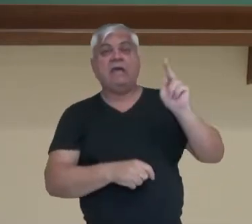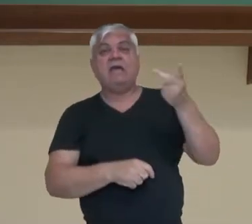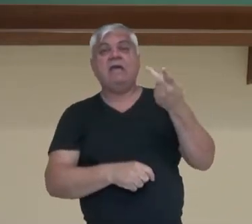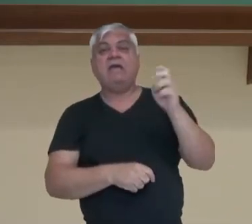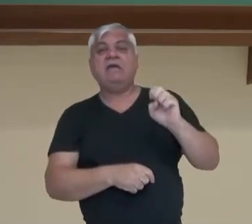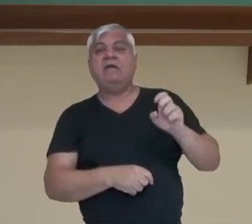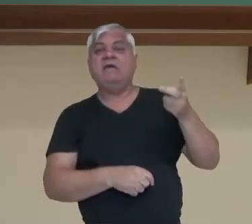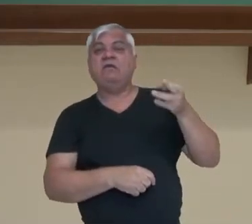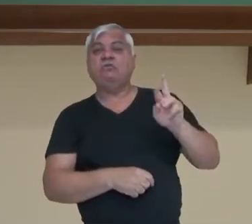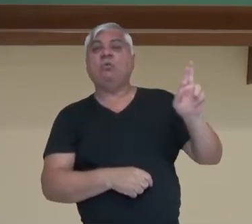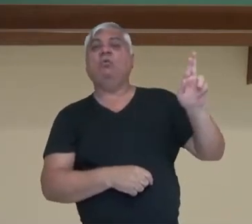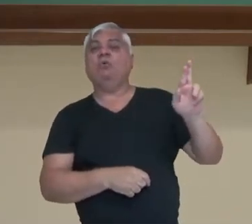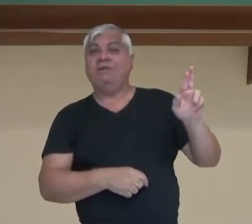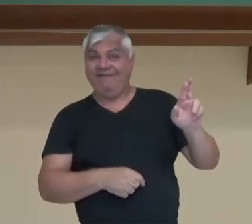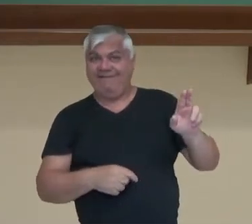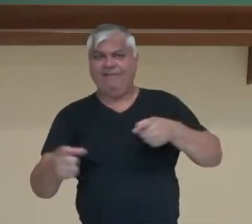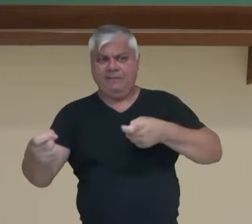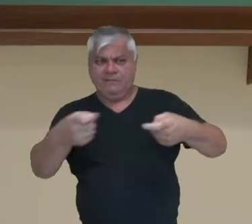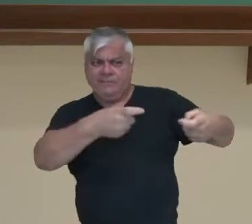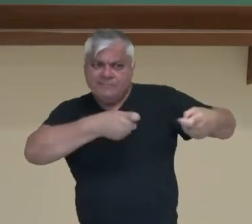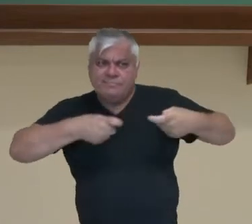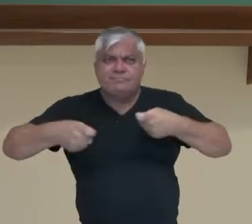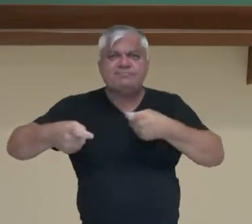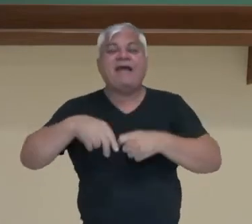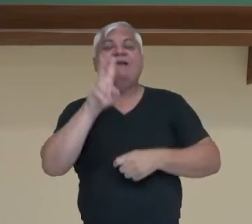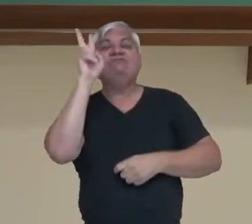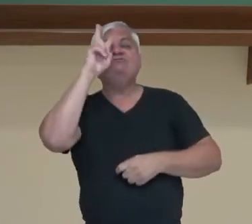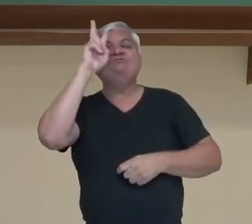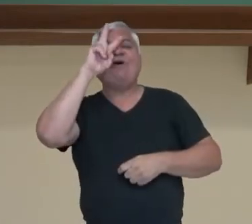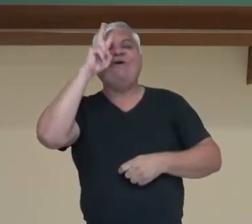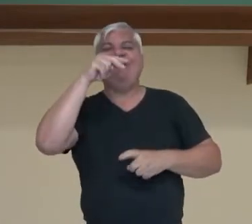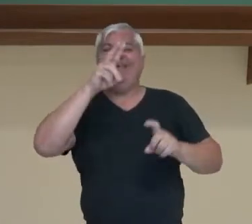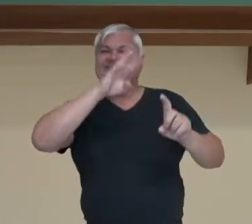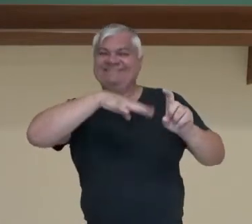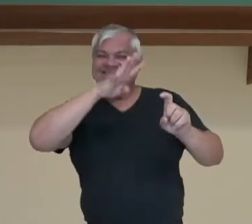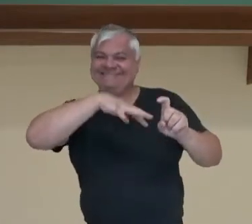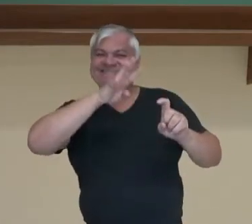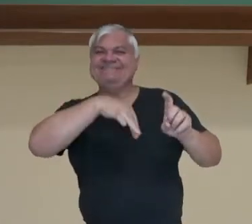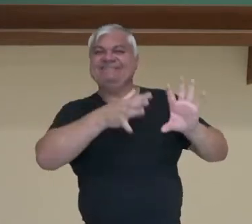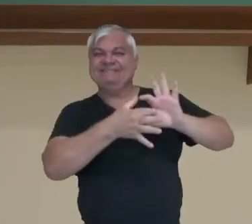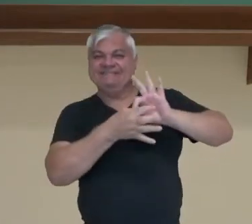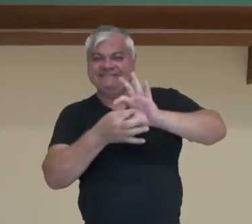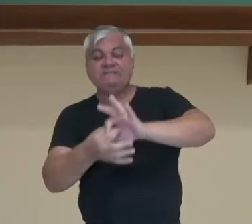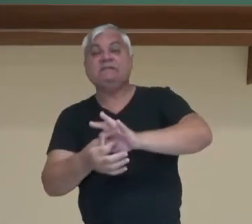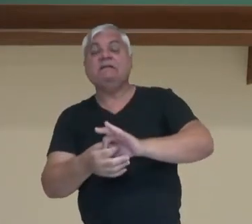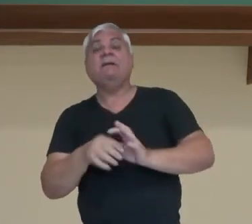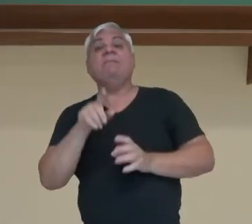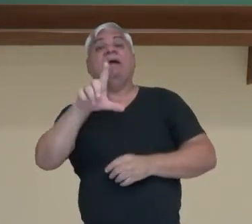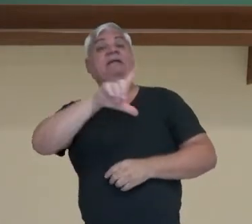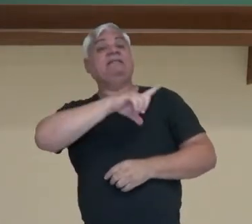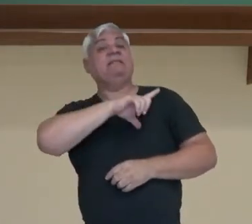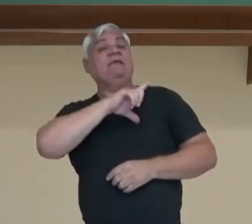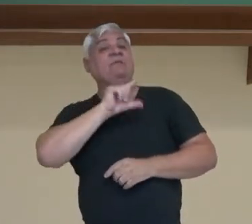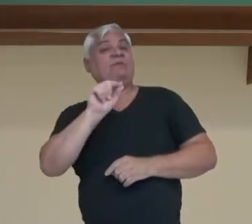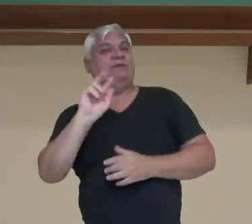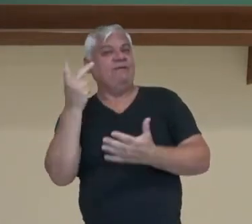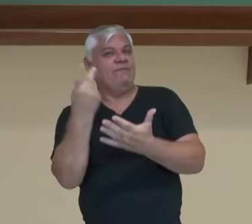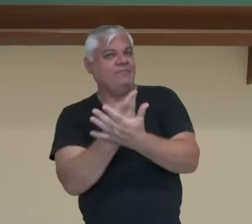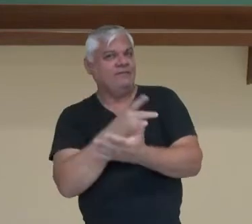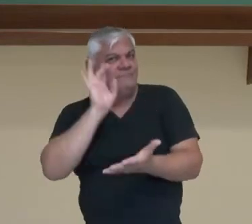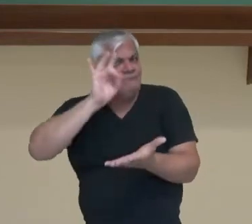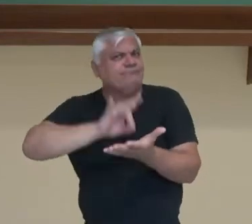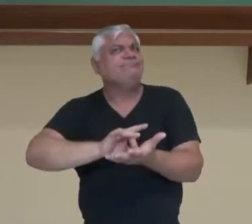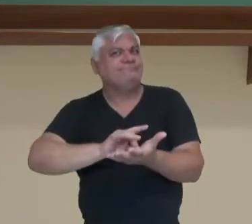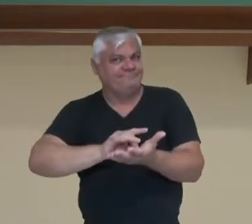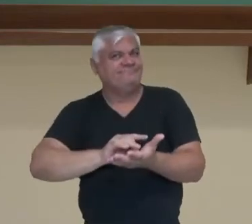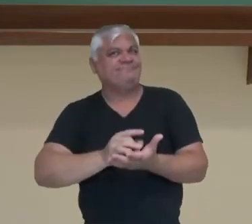né, mas aí é o enredo mitológico, né, lendário, que entra num acontecimento que realmente